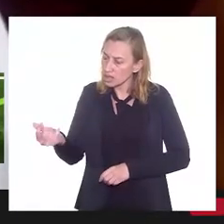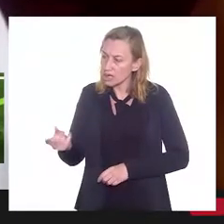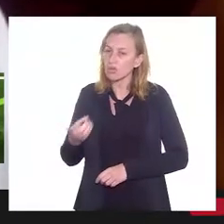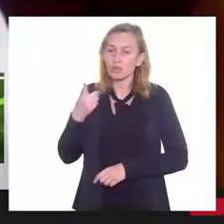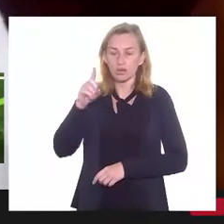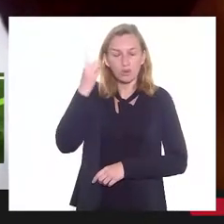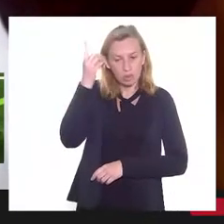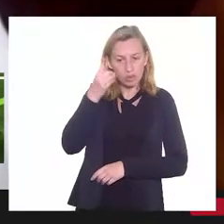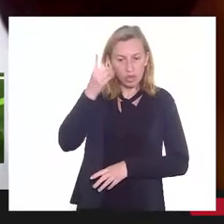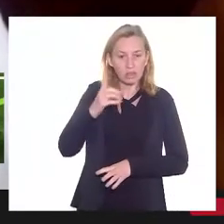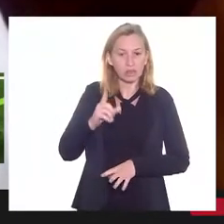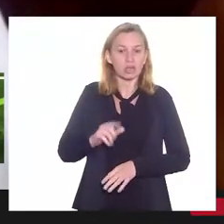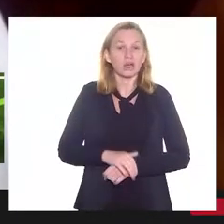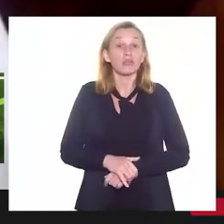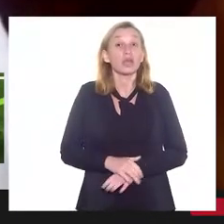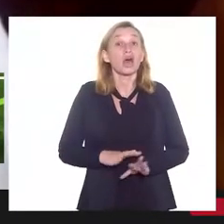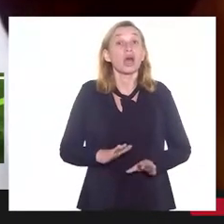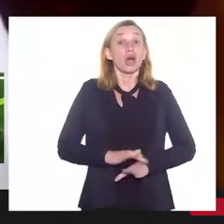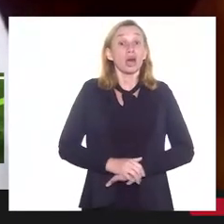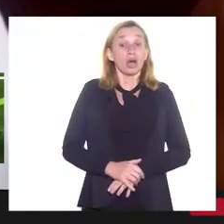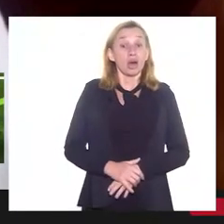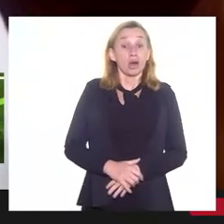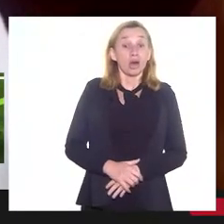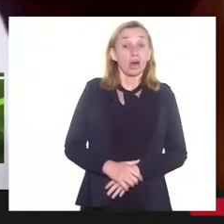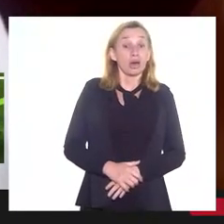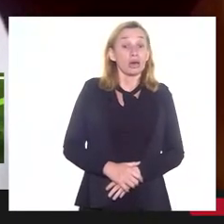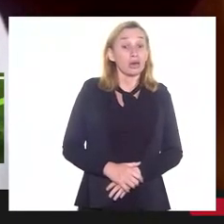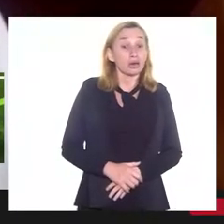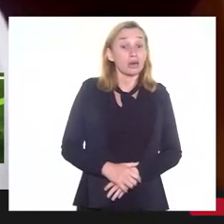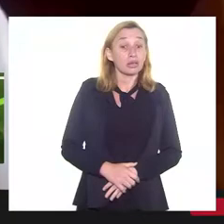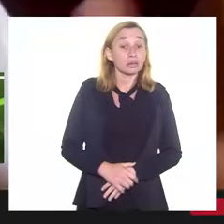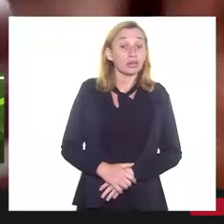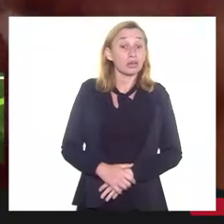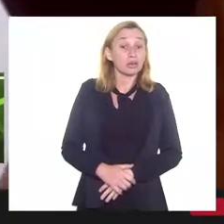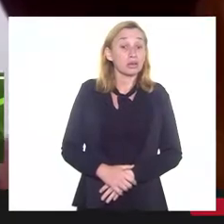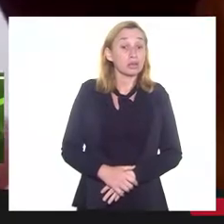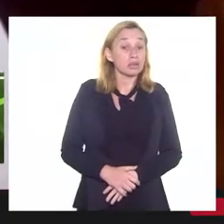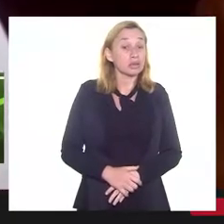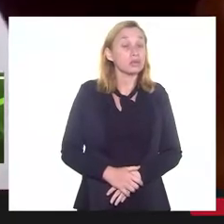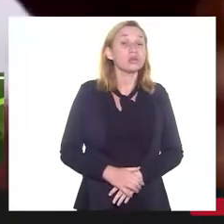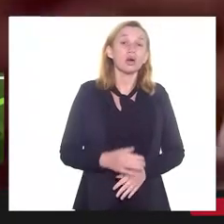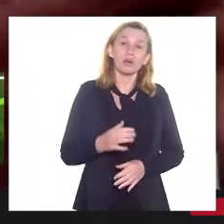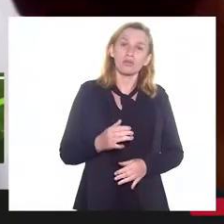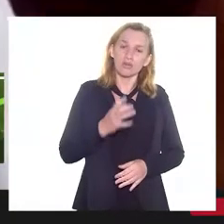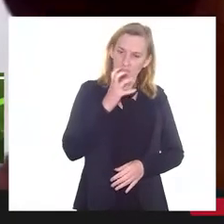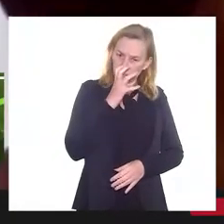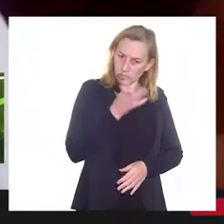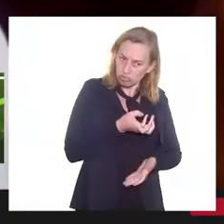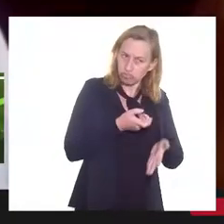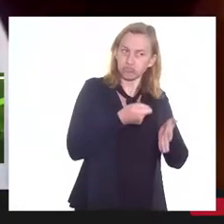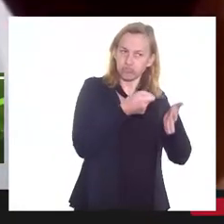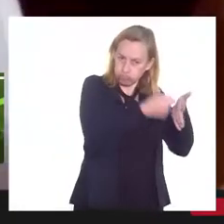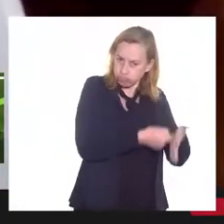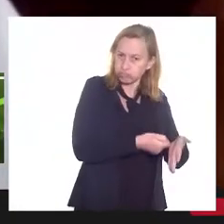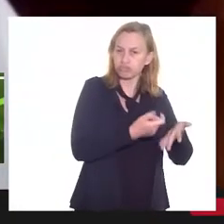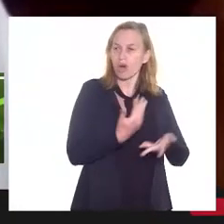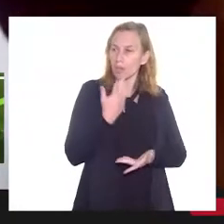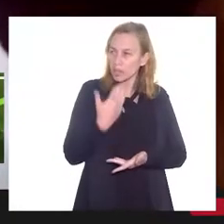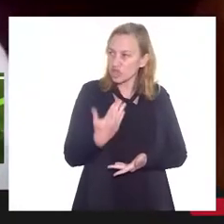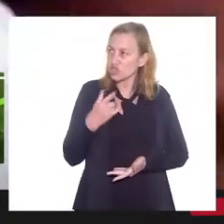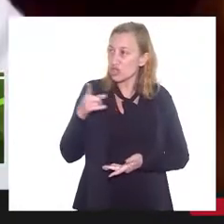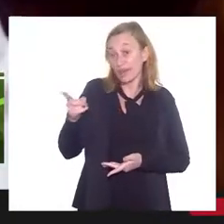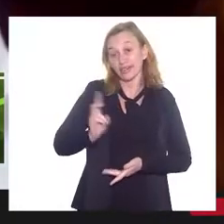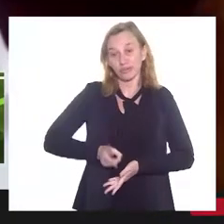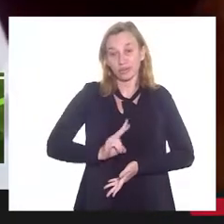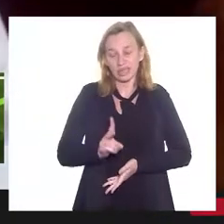Deputado E aí ele é fiz a denúncia fizo pedido e